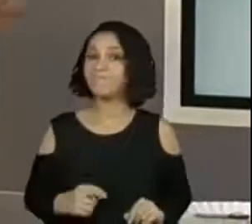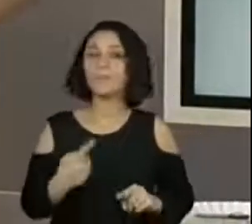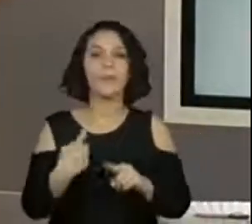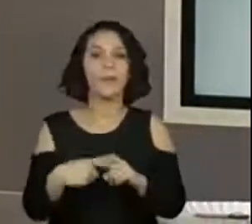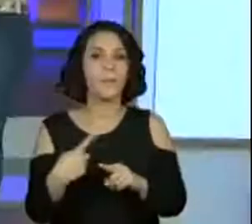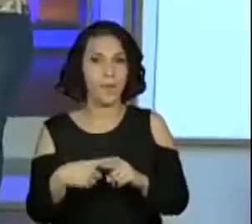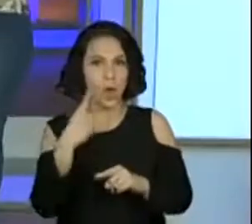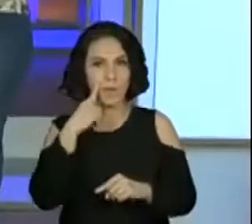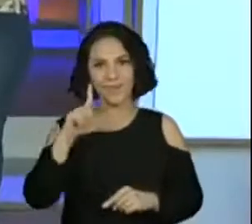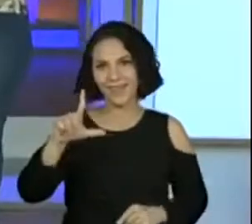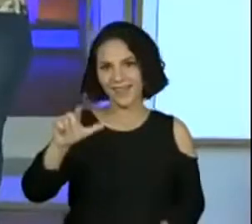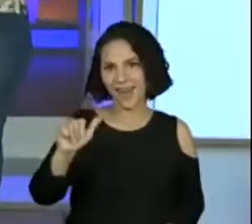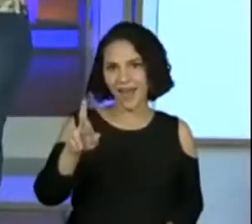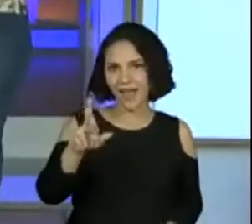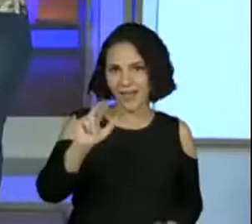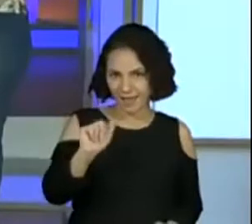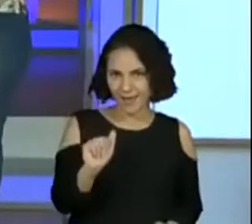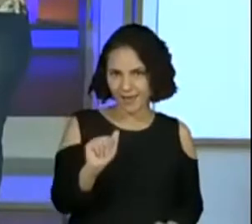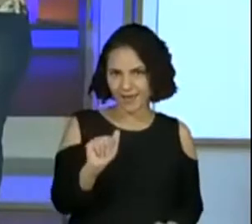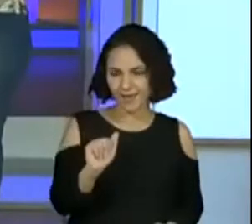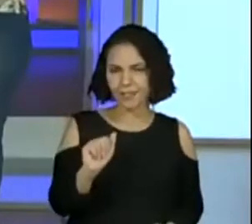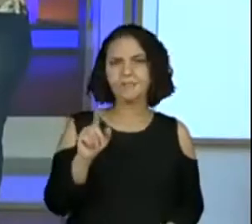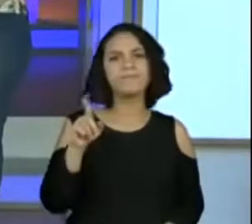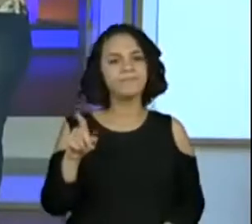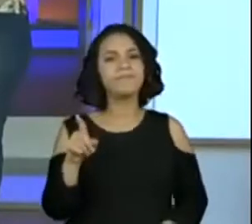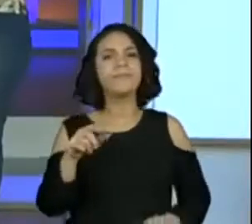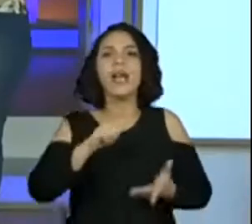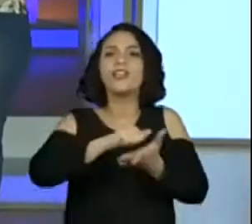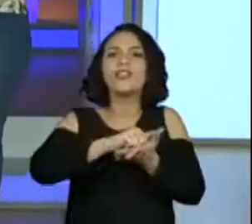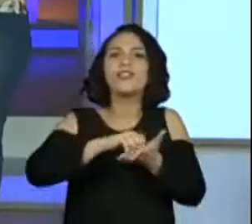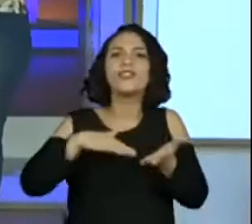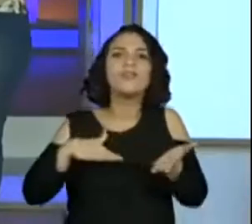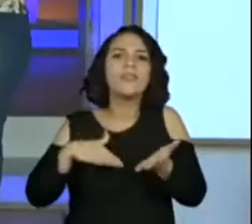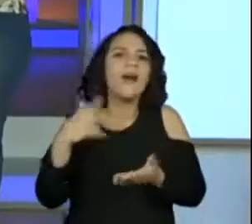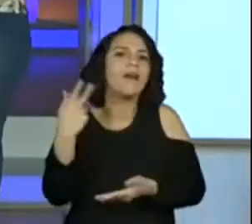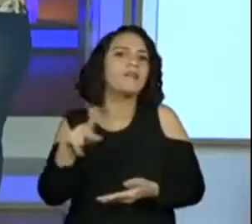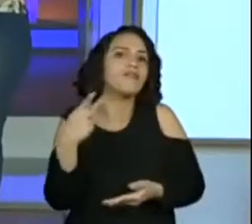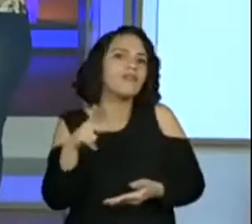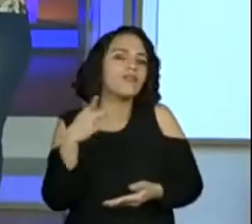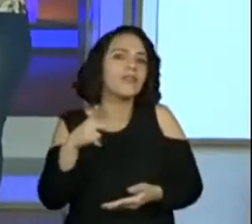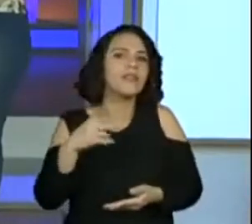a Lara, ela tem algumas atividades da rotina dela